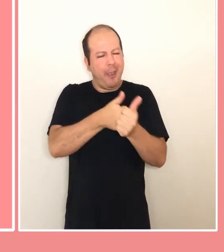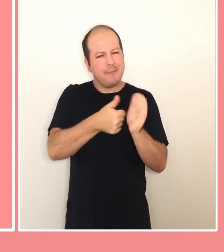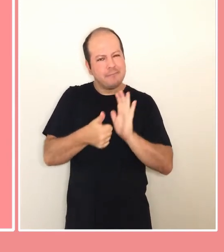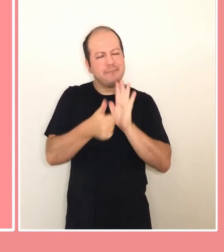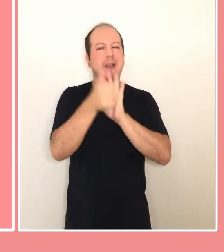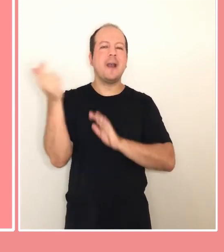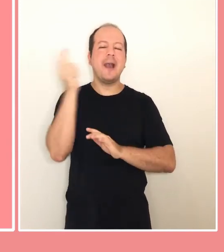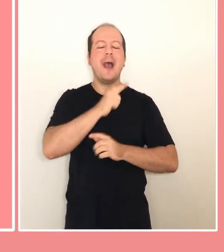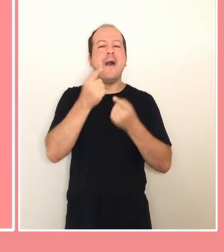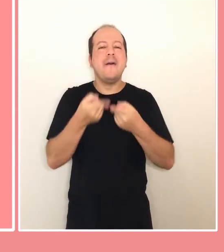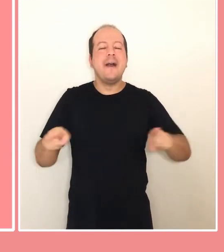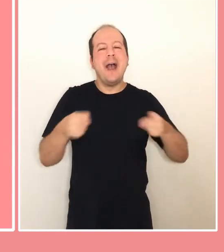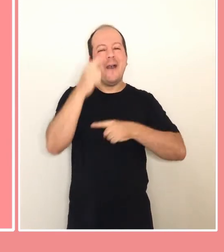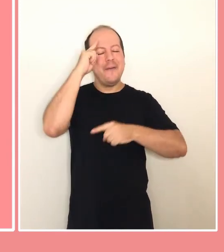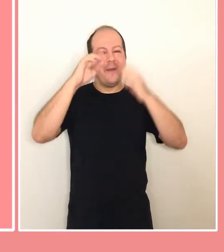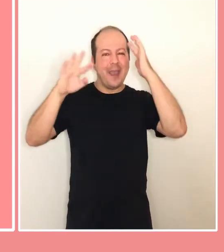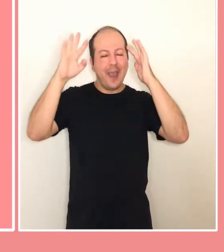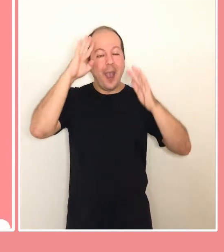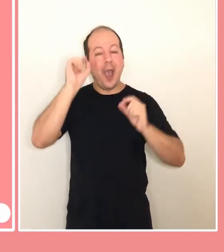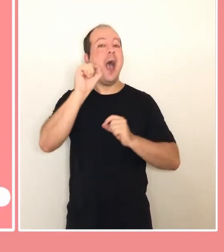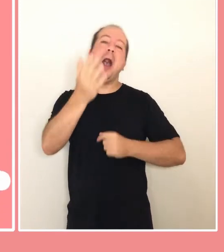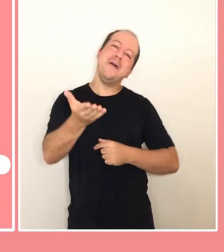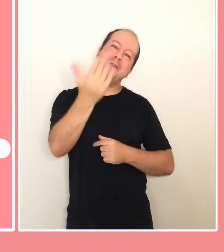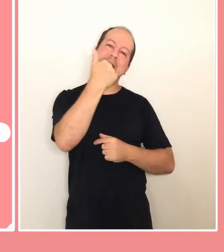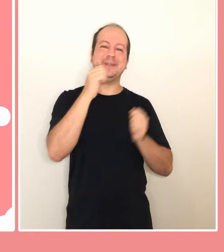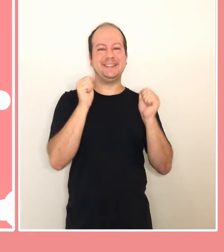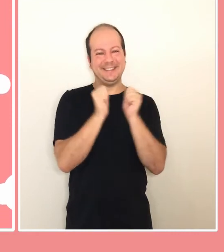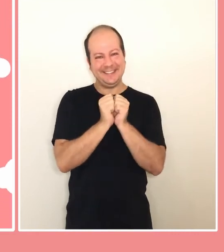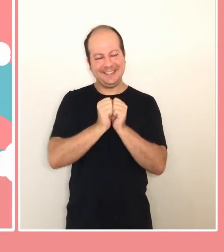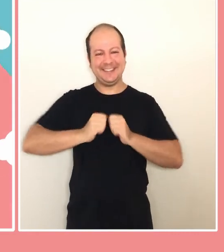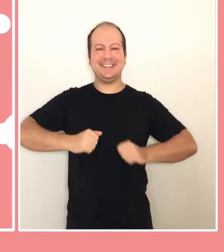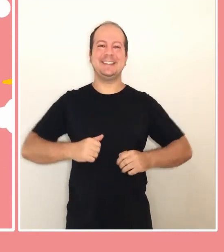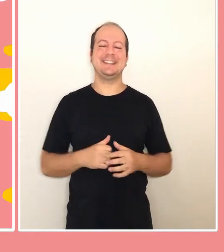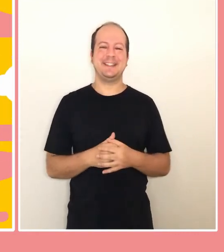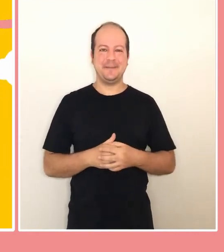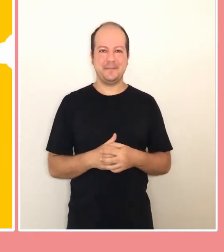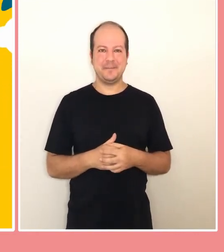nessa viagem sonora. E aí, vamos musicar?